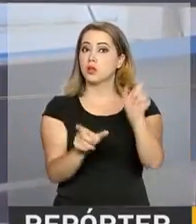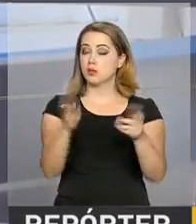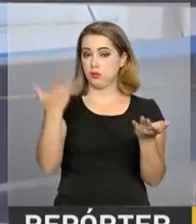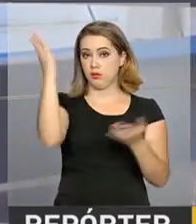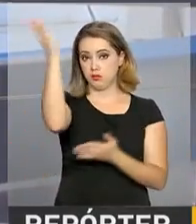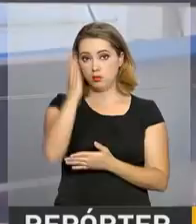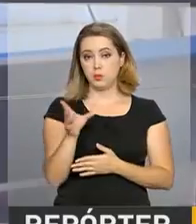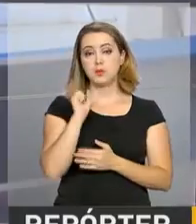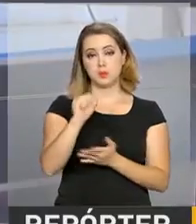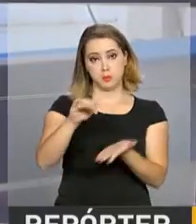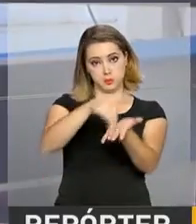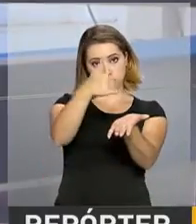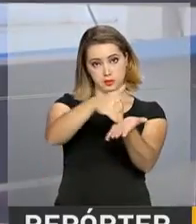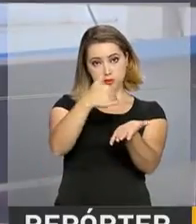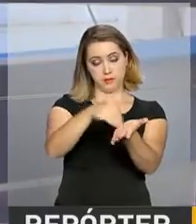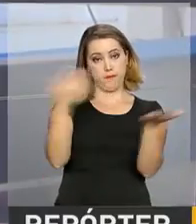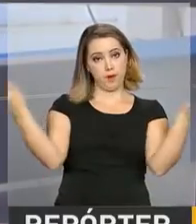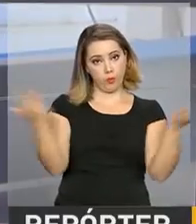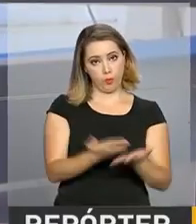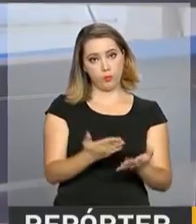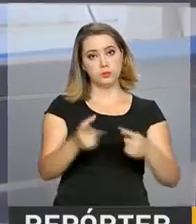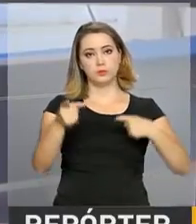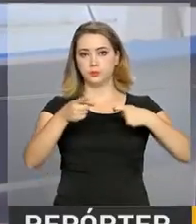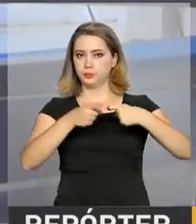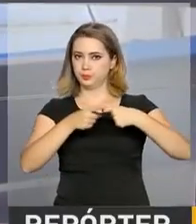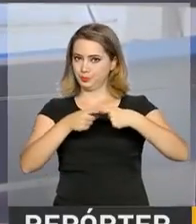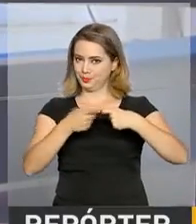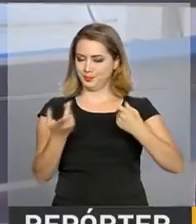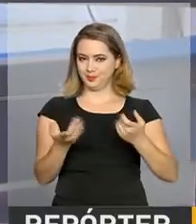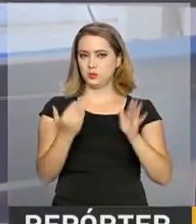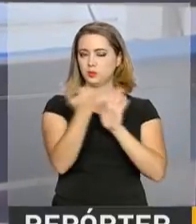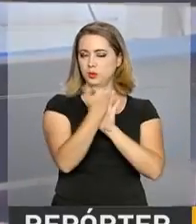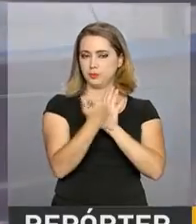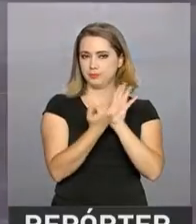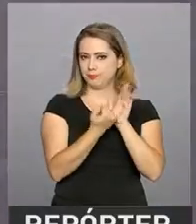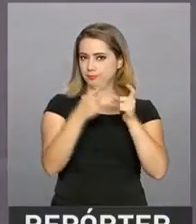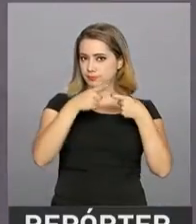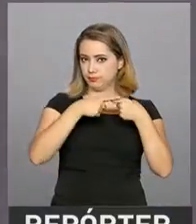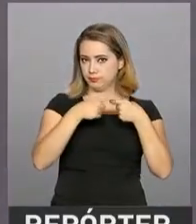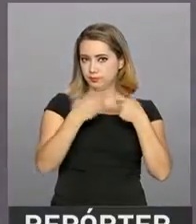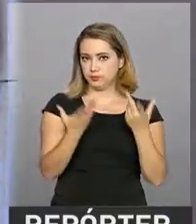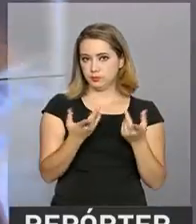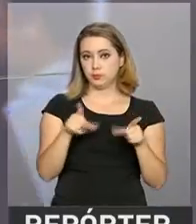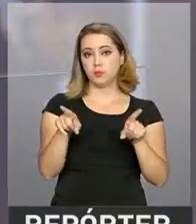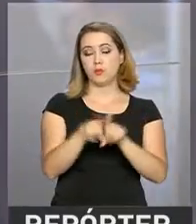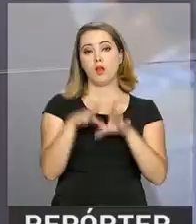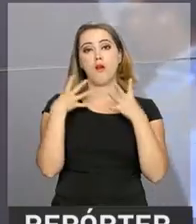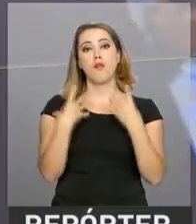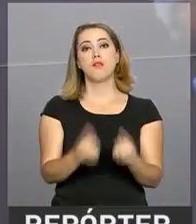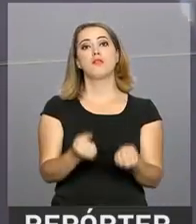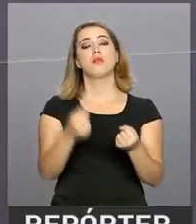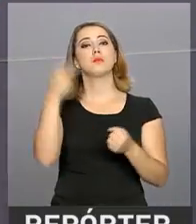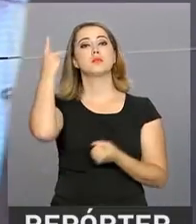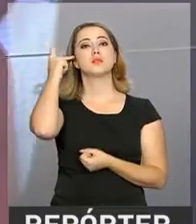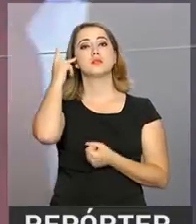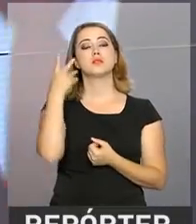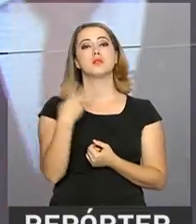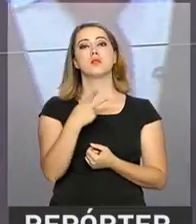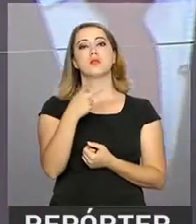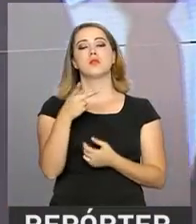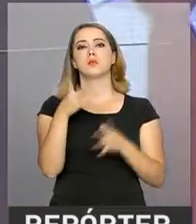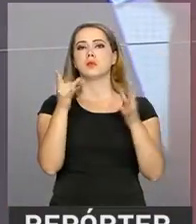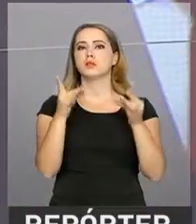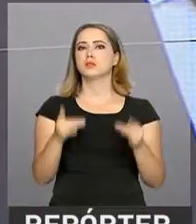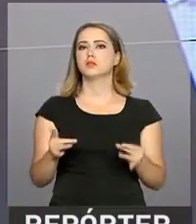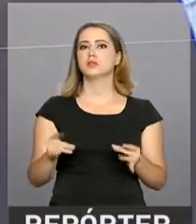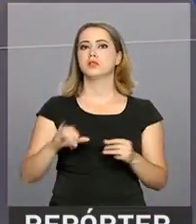se inscrever até hoje no programa Mais Médicos. Nós vamos ao vivo a São Paulo, de onde o repórter José Luiz Filho traz os